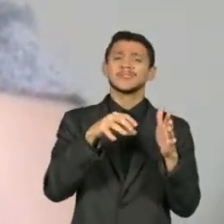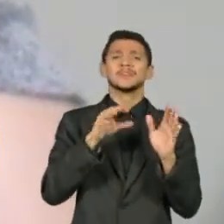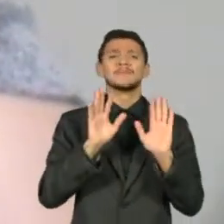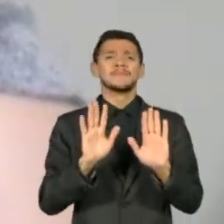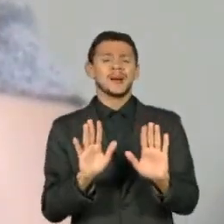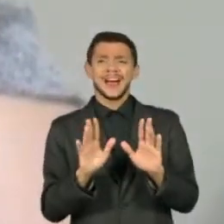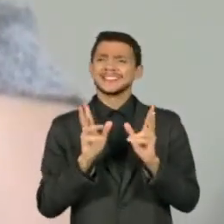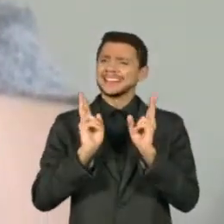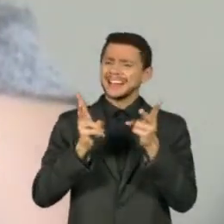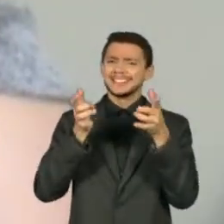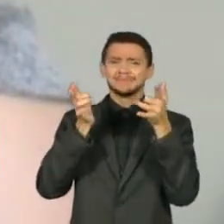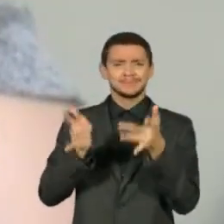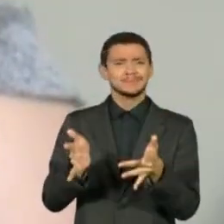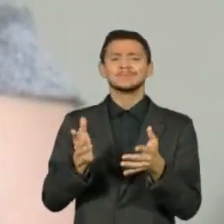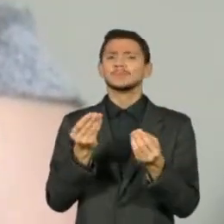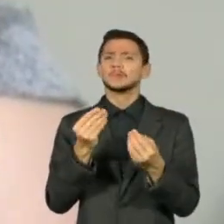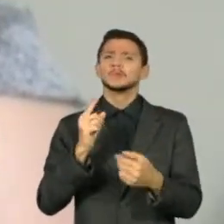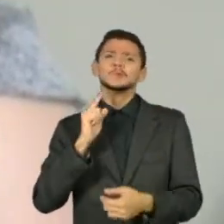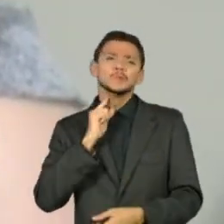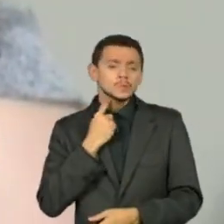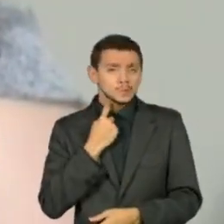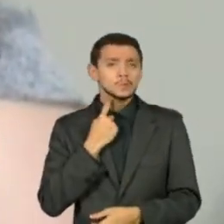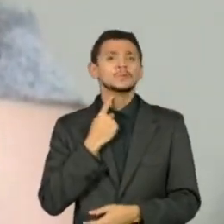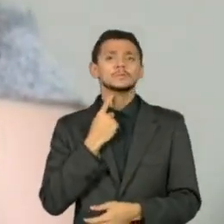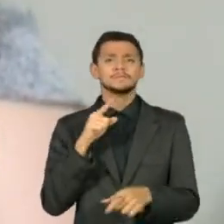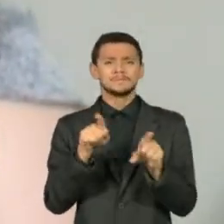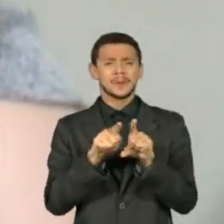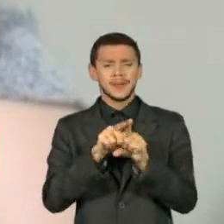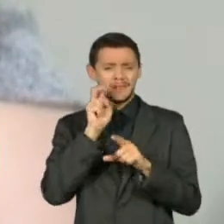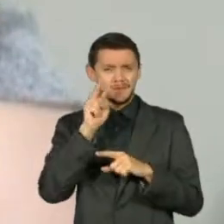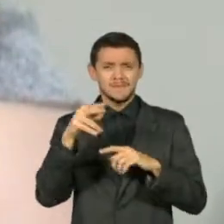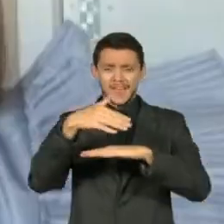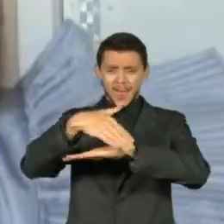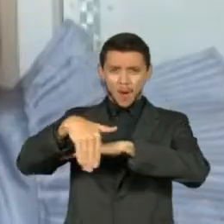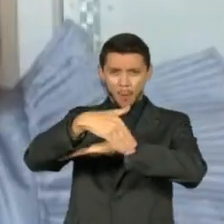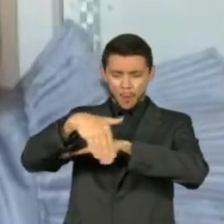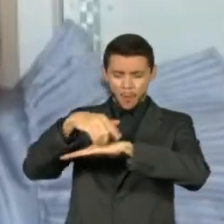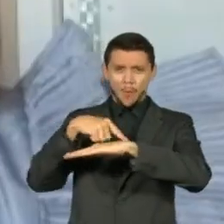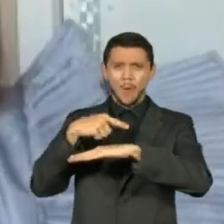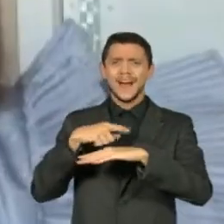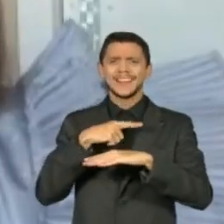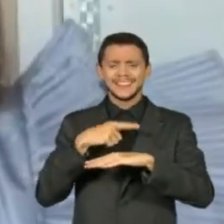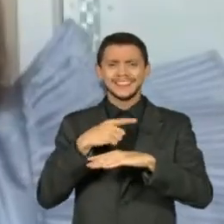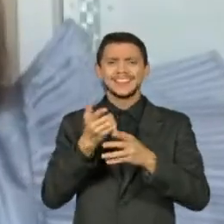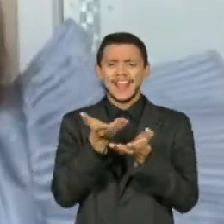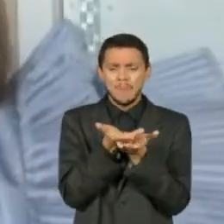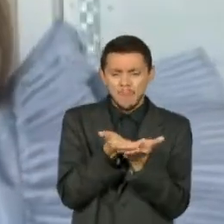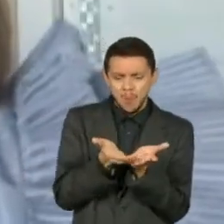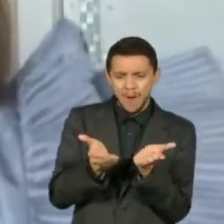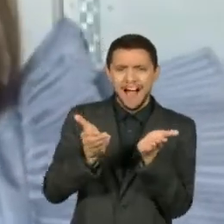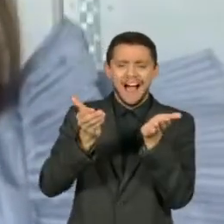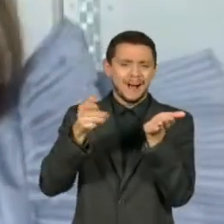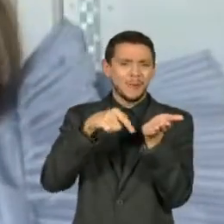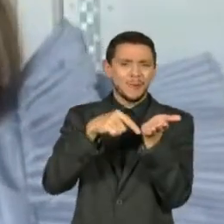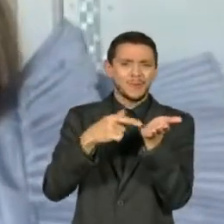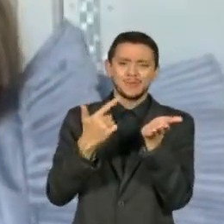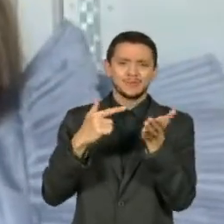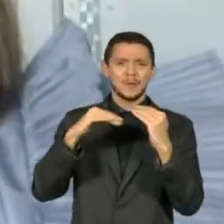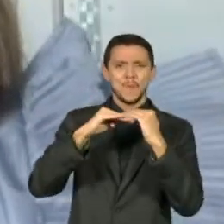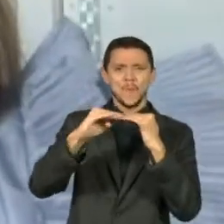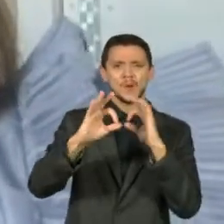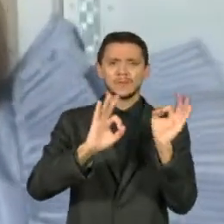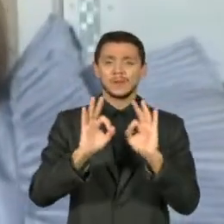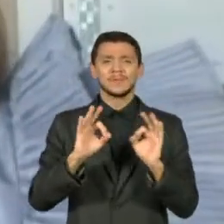Então, muito lixo e também muitos buracos nas ruas. A gente não está falando de qualquer cidade, a gente está falando de São Paulo,